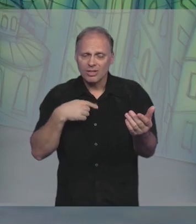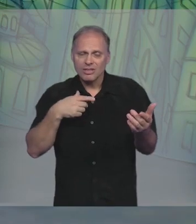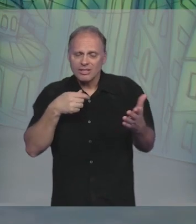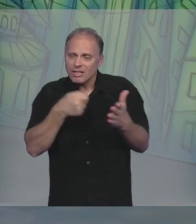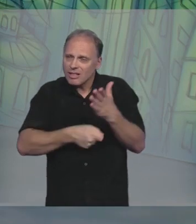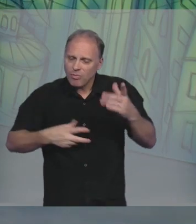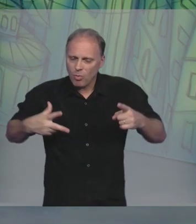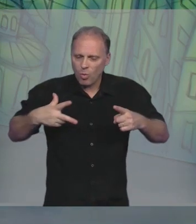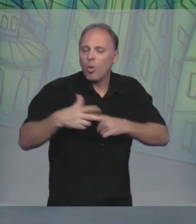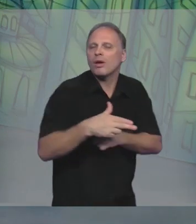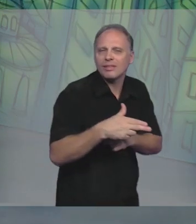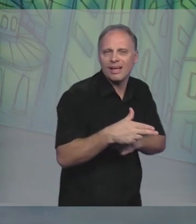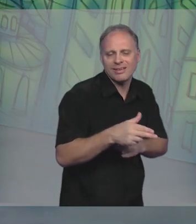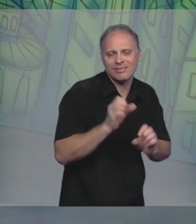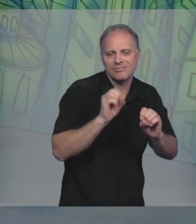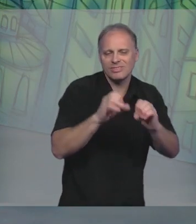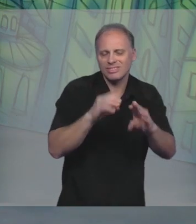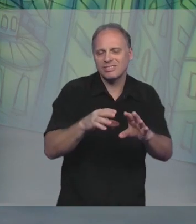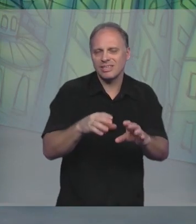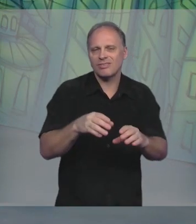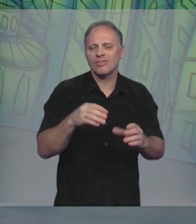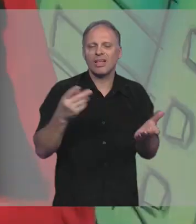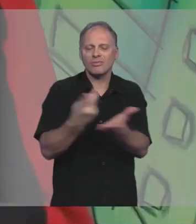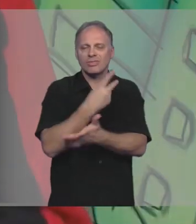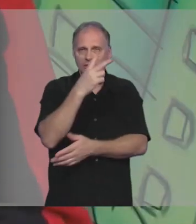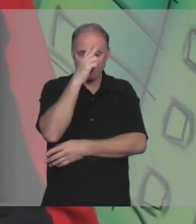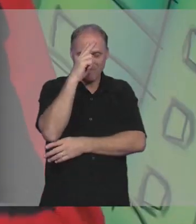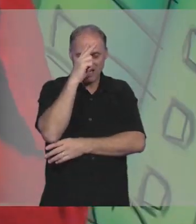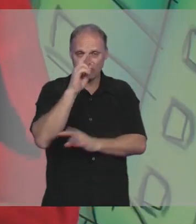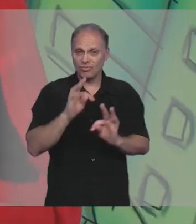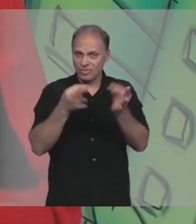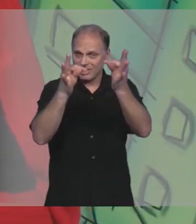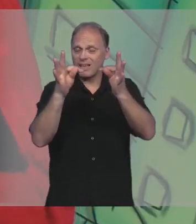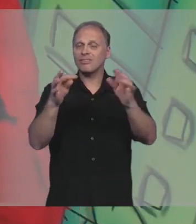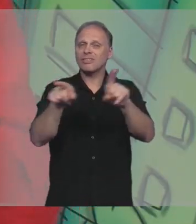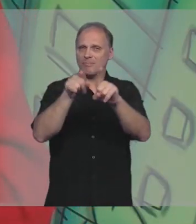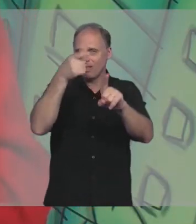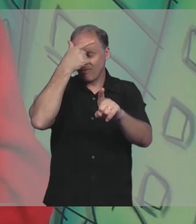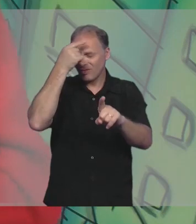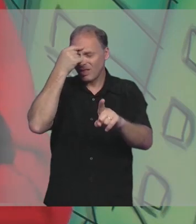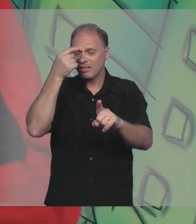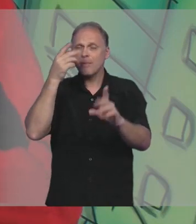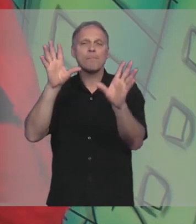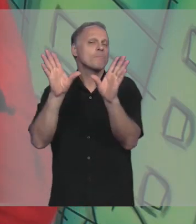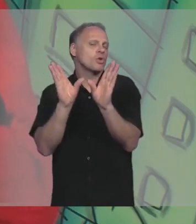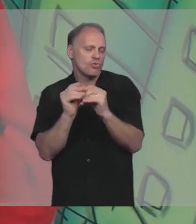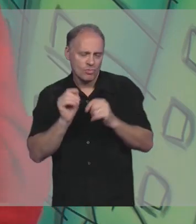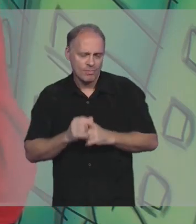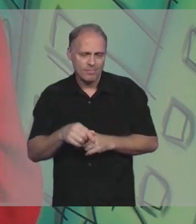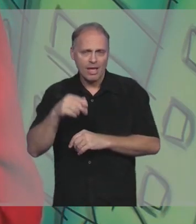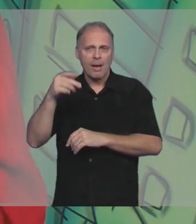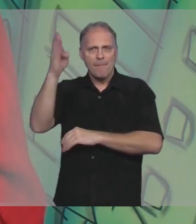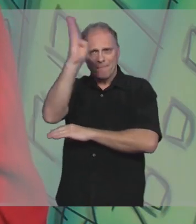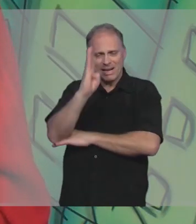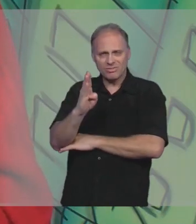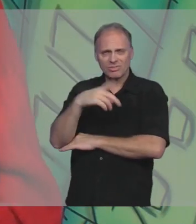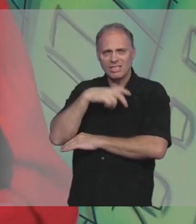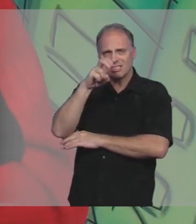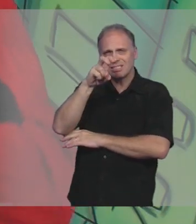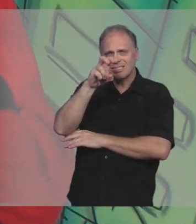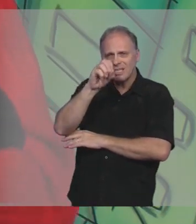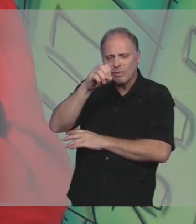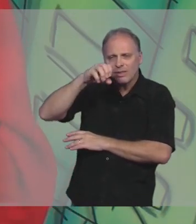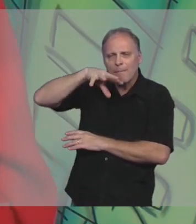acesso à educação. Isso está acontecendo no nível médio, no técnico e no superior. Para resumir, um país com 50 milhões de